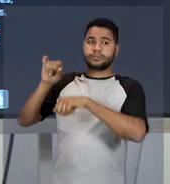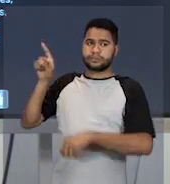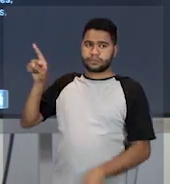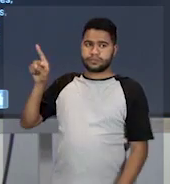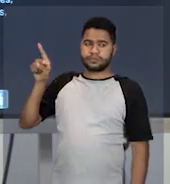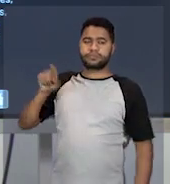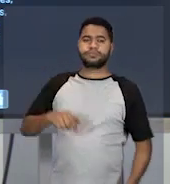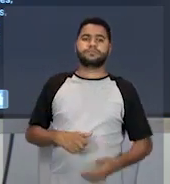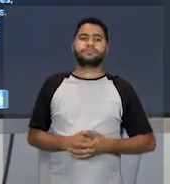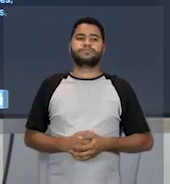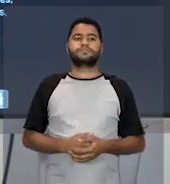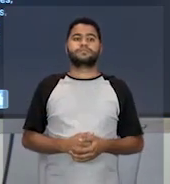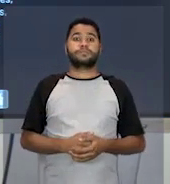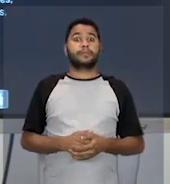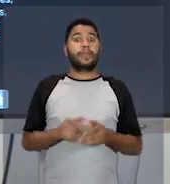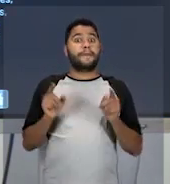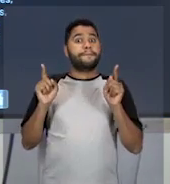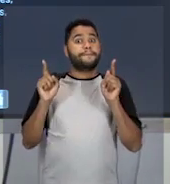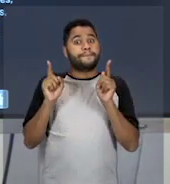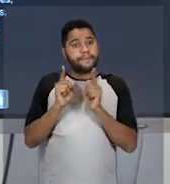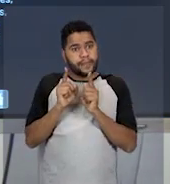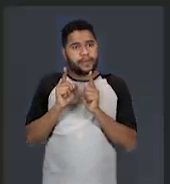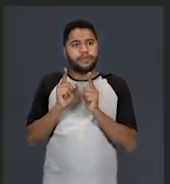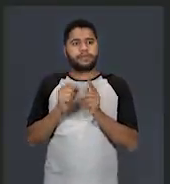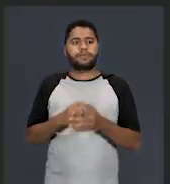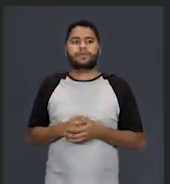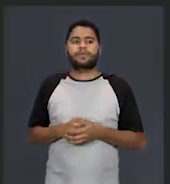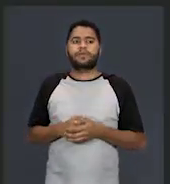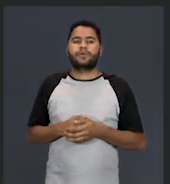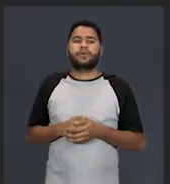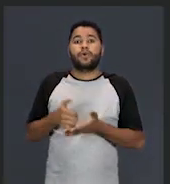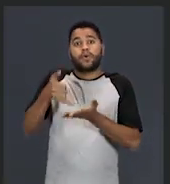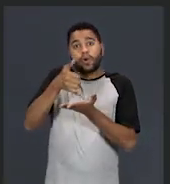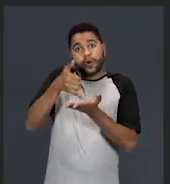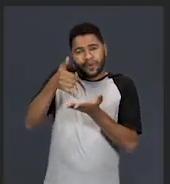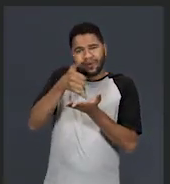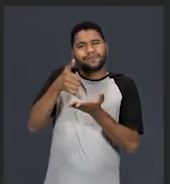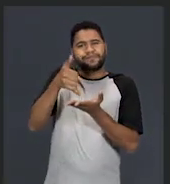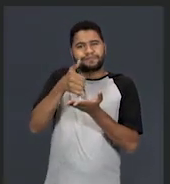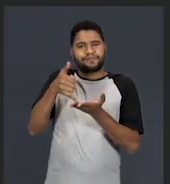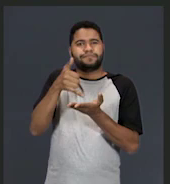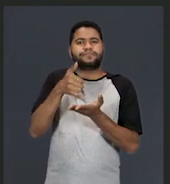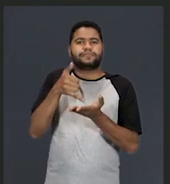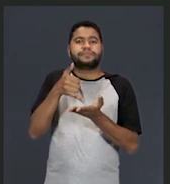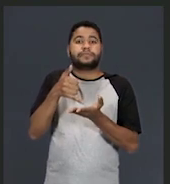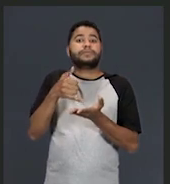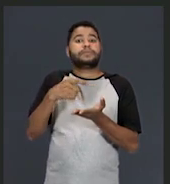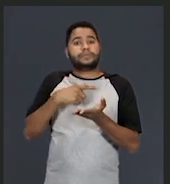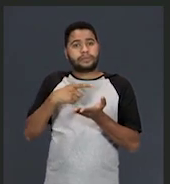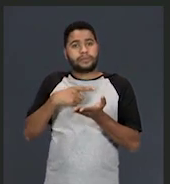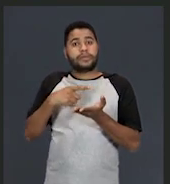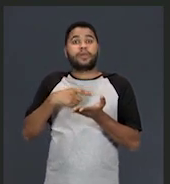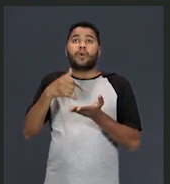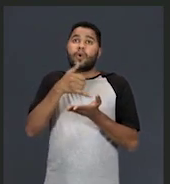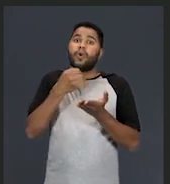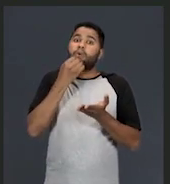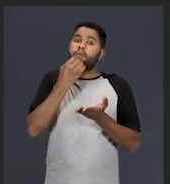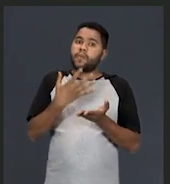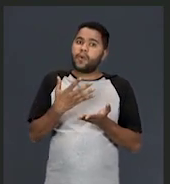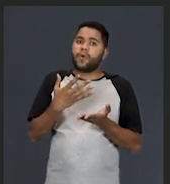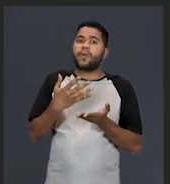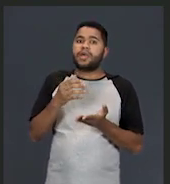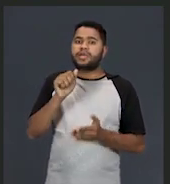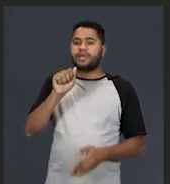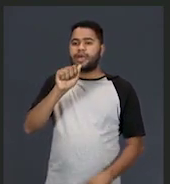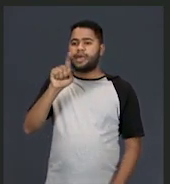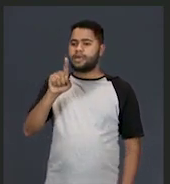no topo e em menor quantidade, os óleos e gorduras, tá? Existem óleos bons, tá? Azeite, por